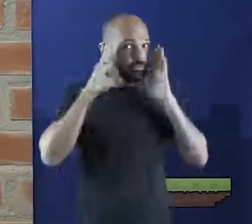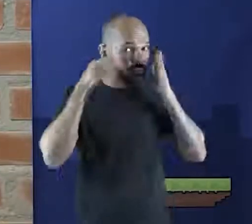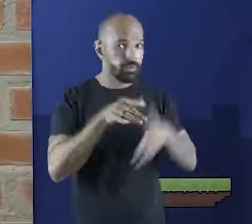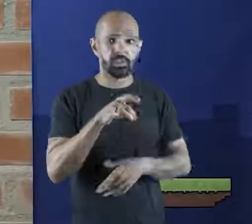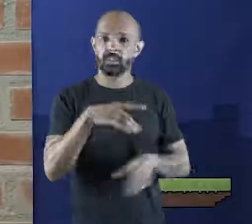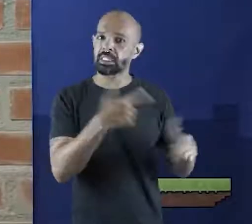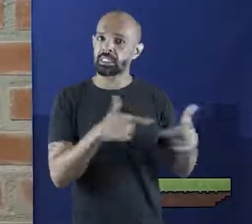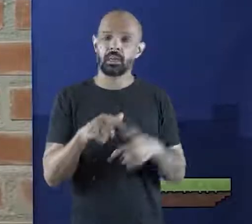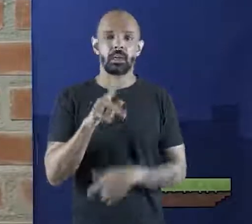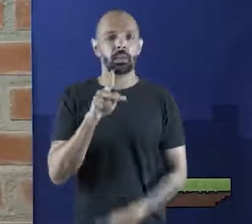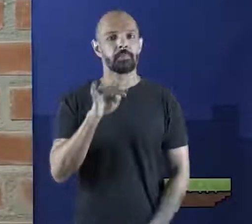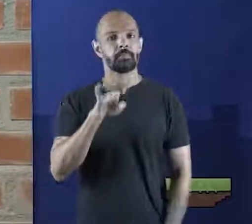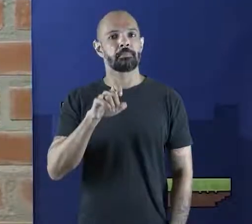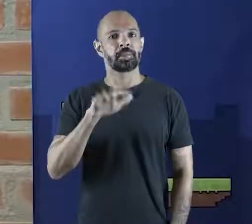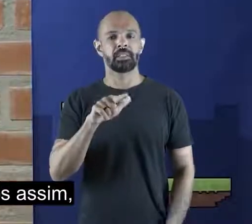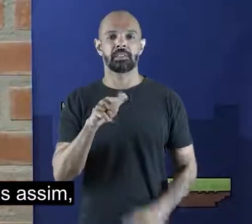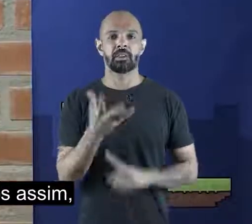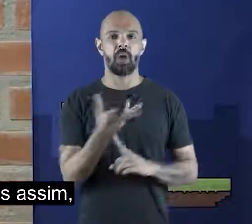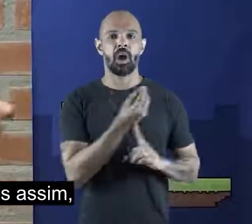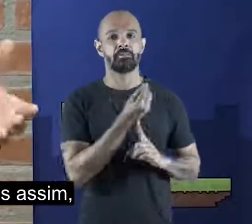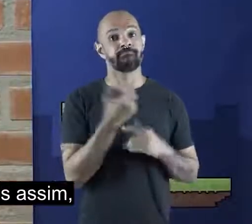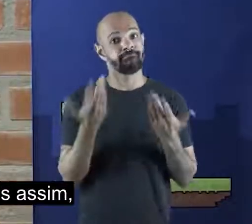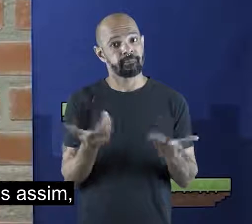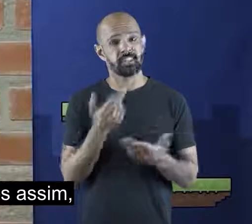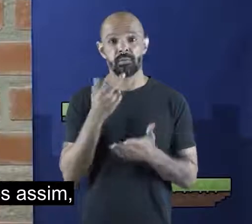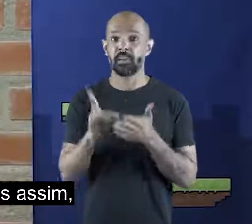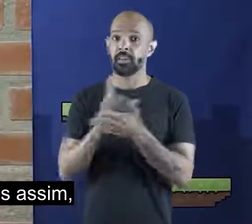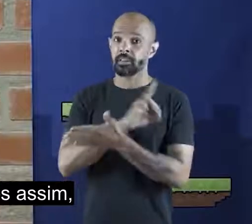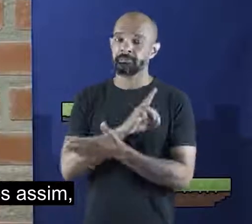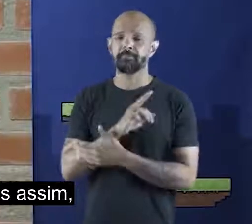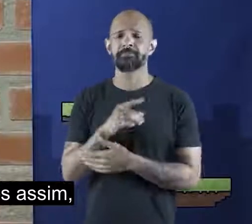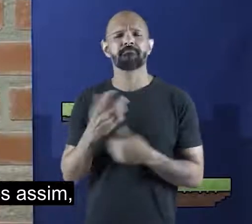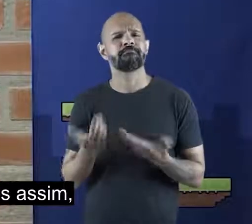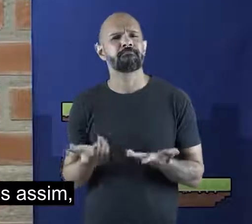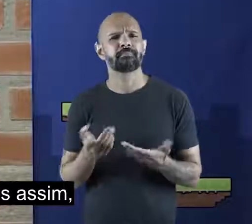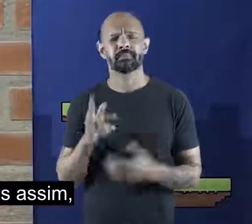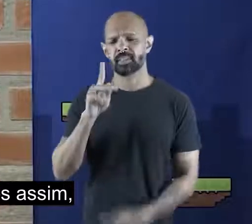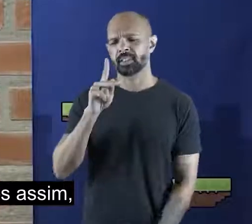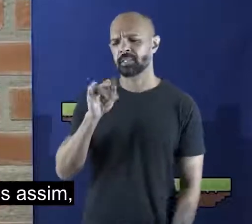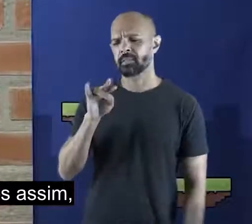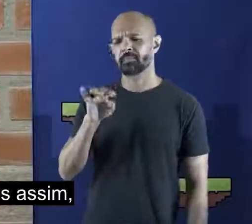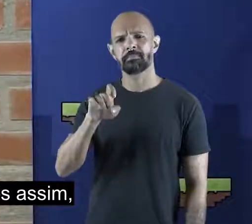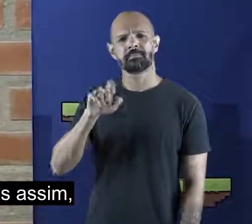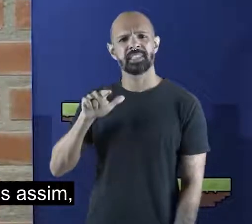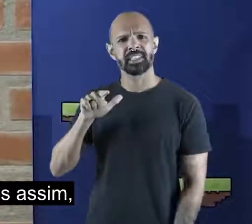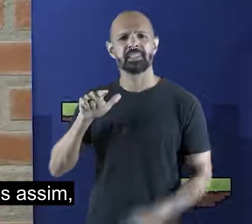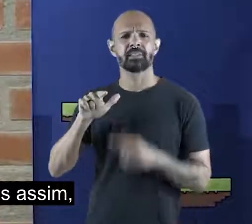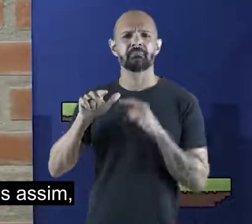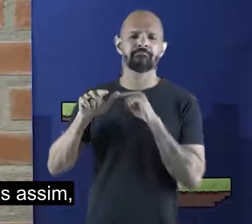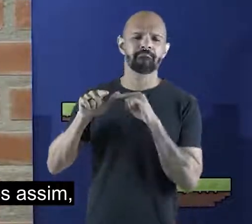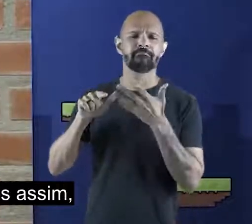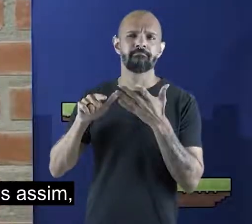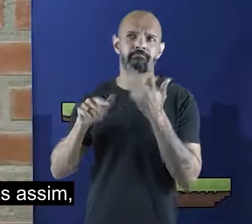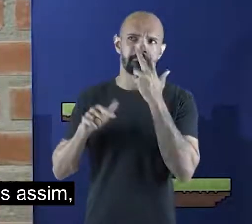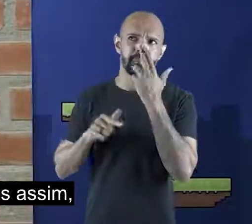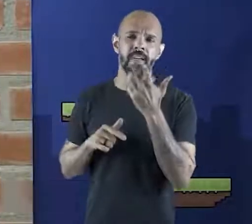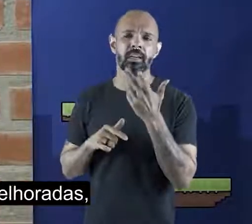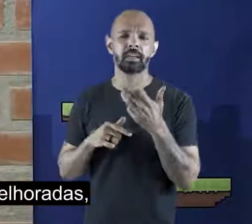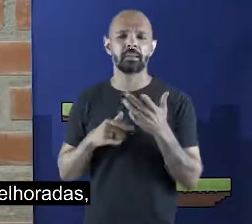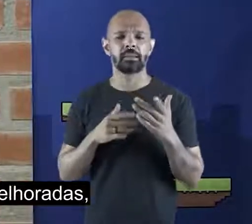trabalham com pixel art. E como a gente estava falando, né, a pixel art ela foi, digamos